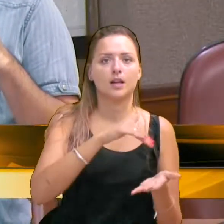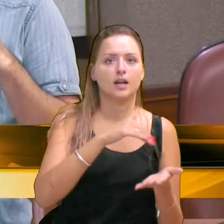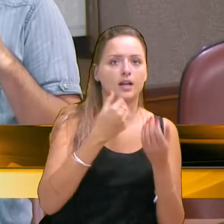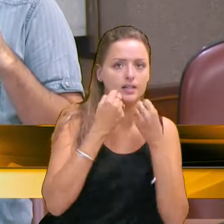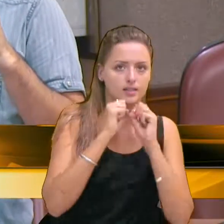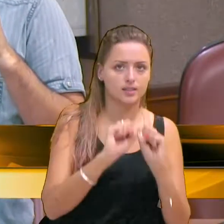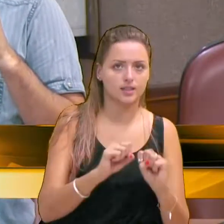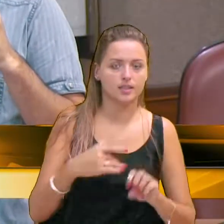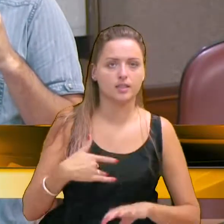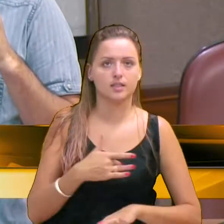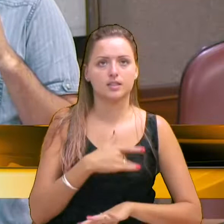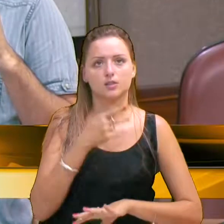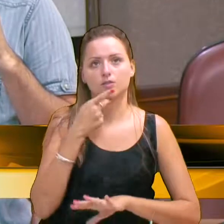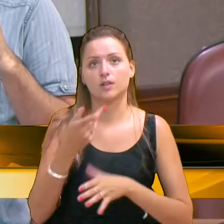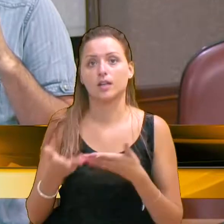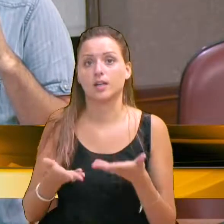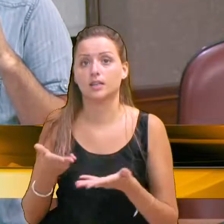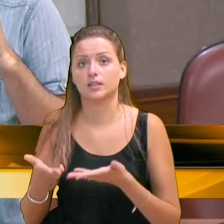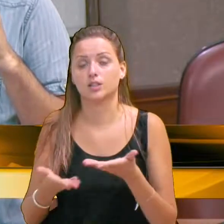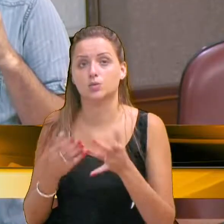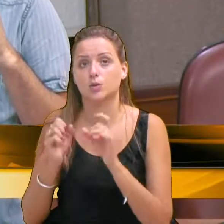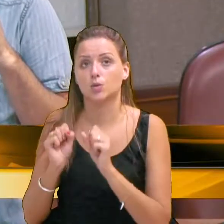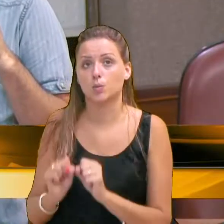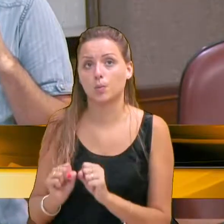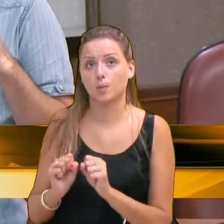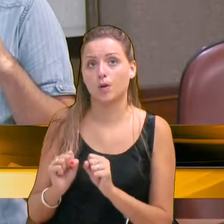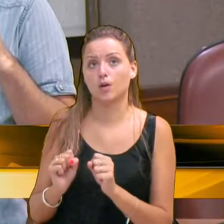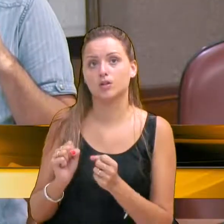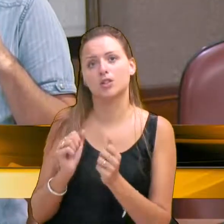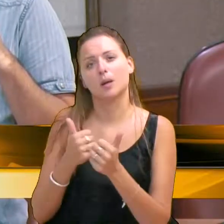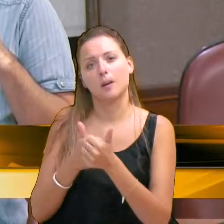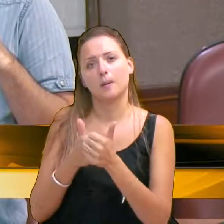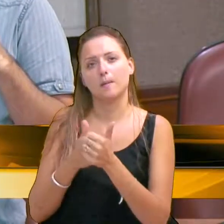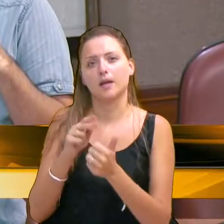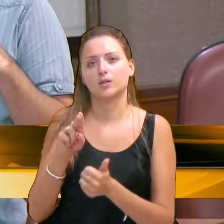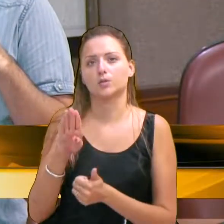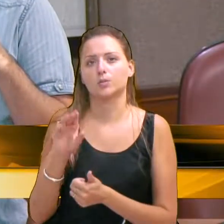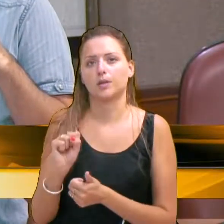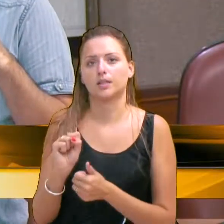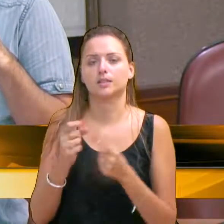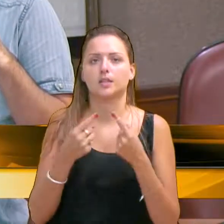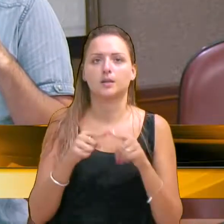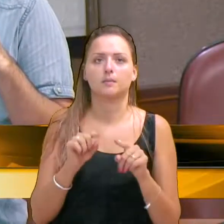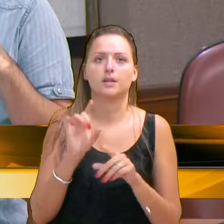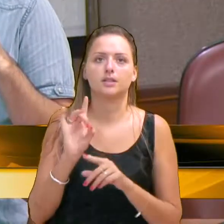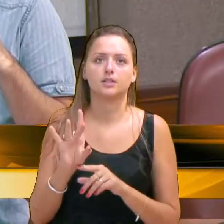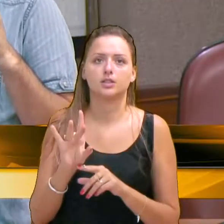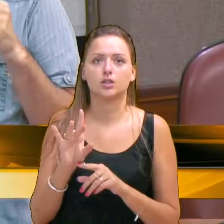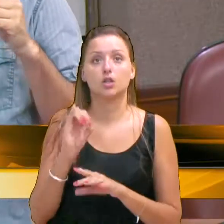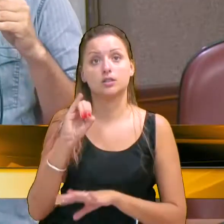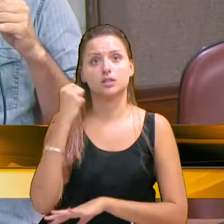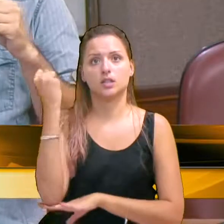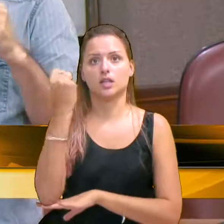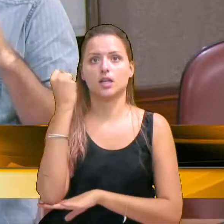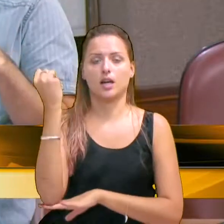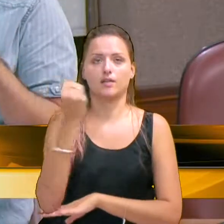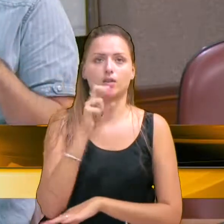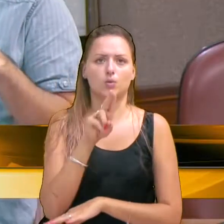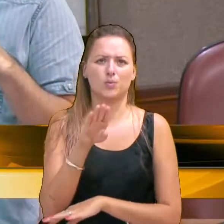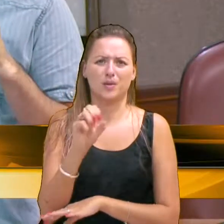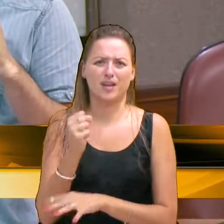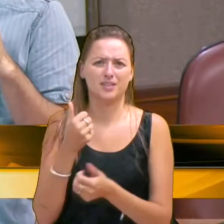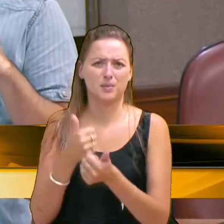Saúde afirma que atendimentos podem ser encaixados numa UBS próxima, mas apenas em situações sem gravidade, ou seja, uma UBS